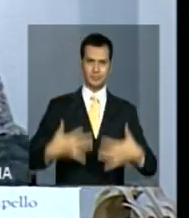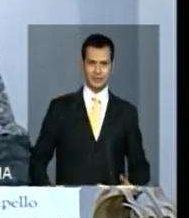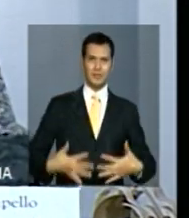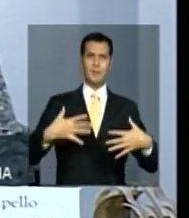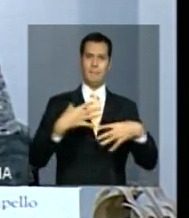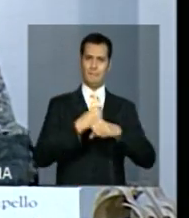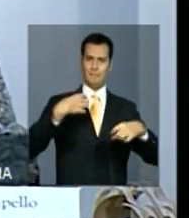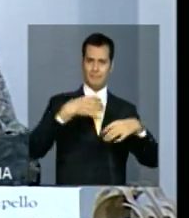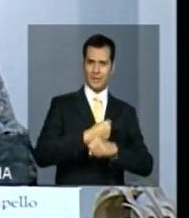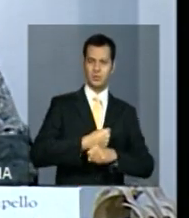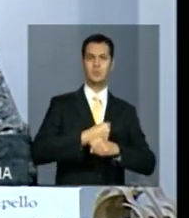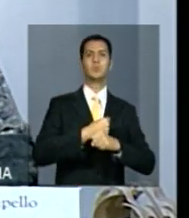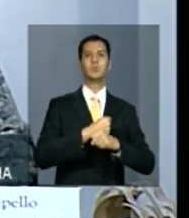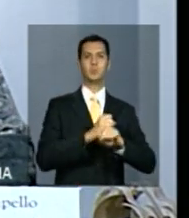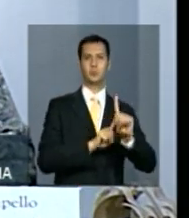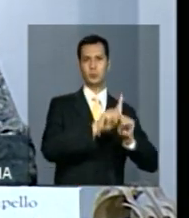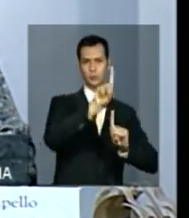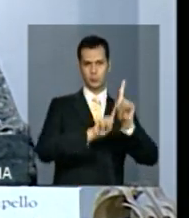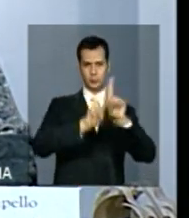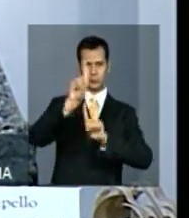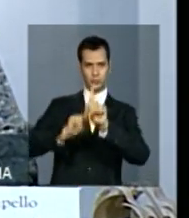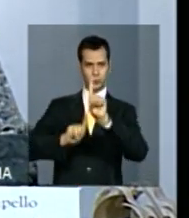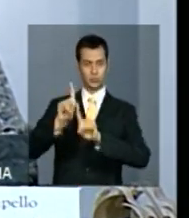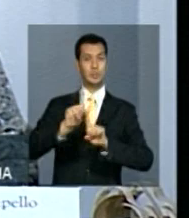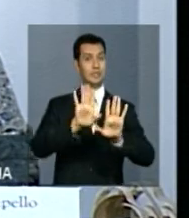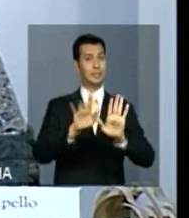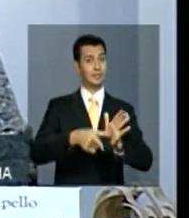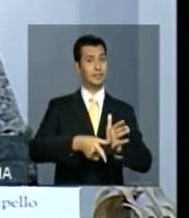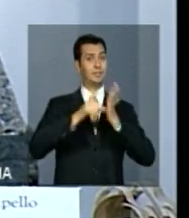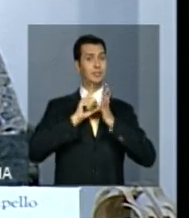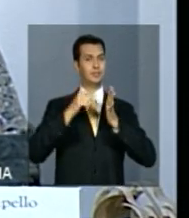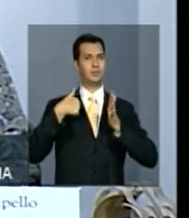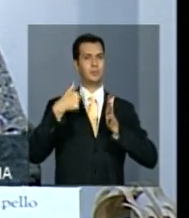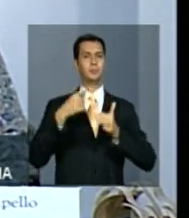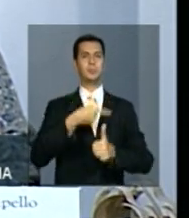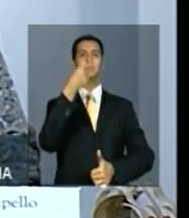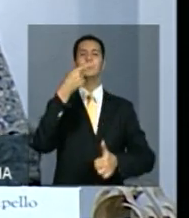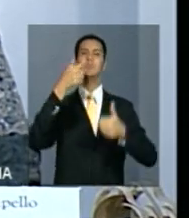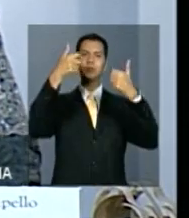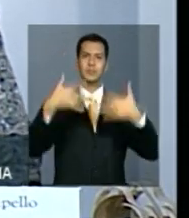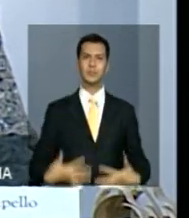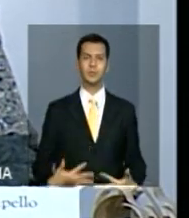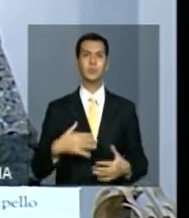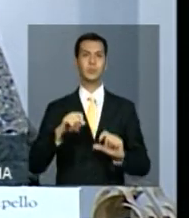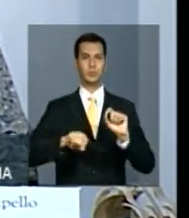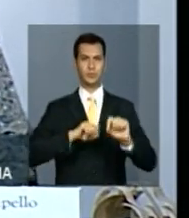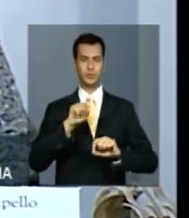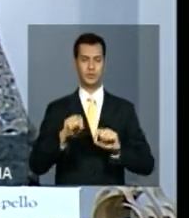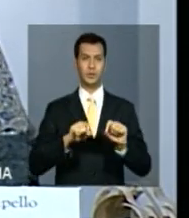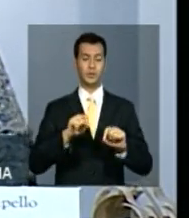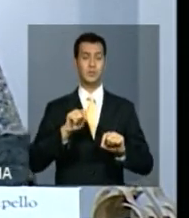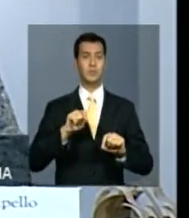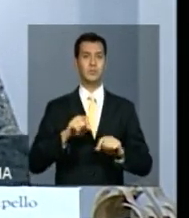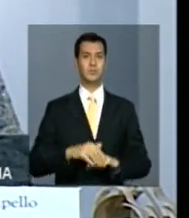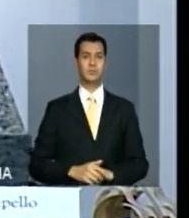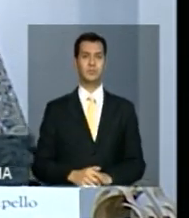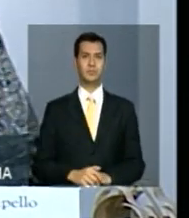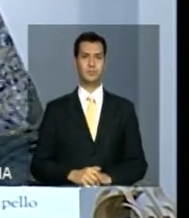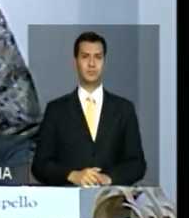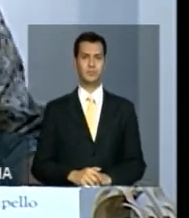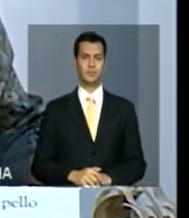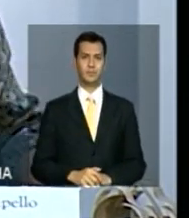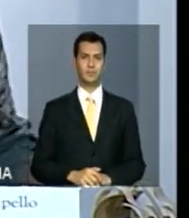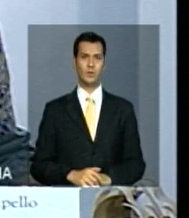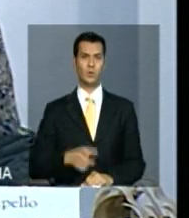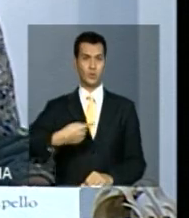quantitativo né dos principais resultados vale a pena eh ressaltar primeiro que a